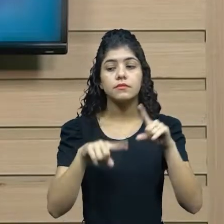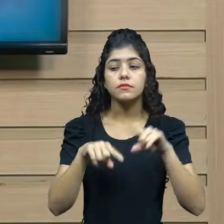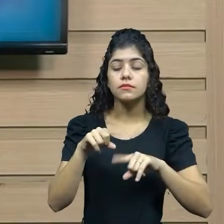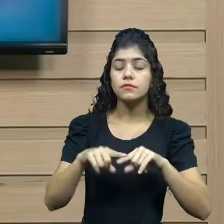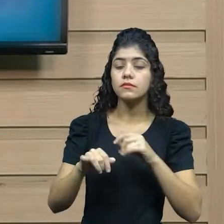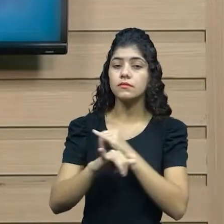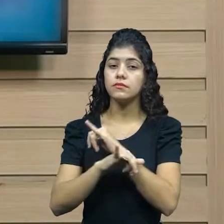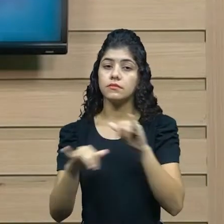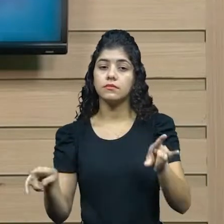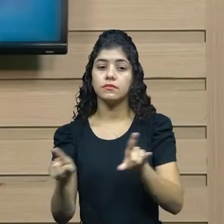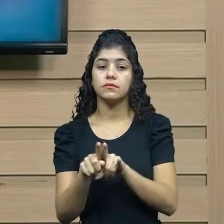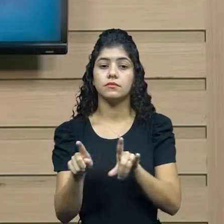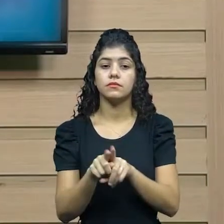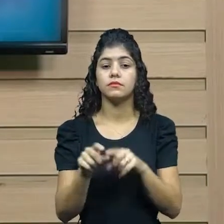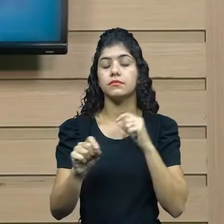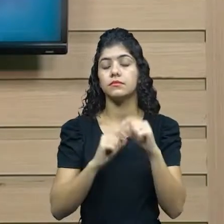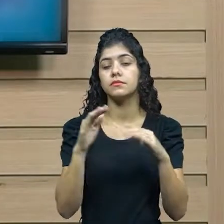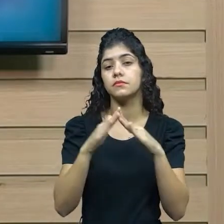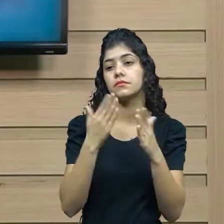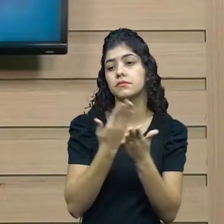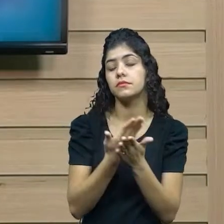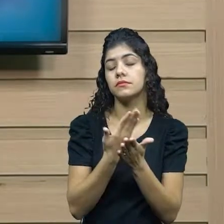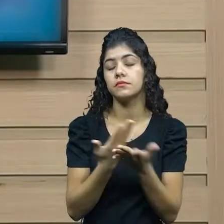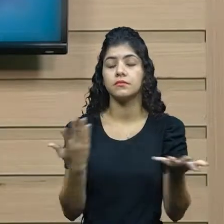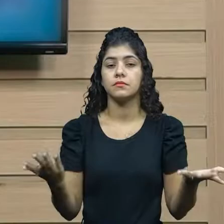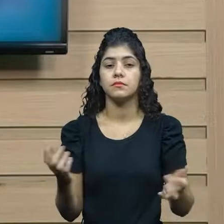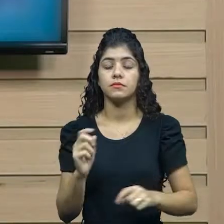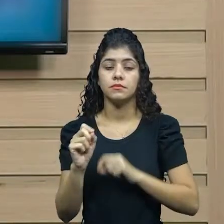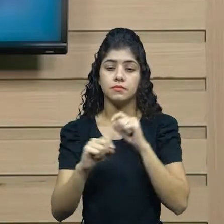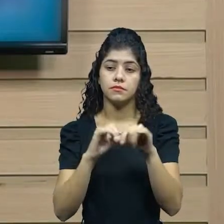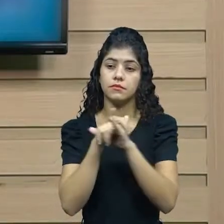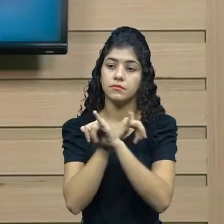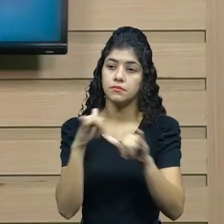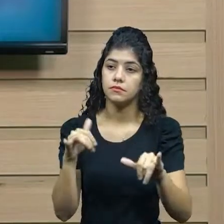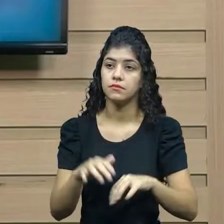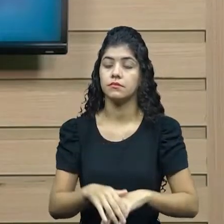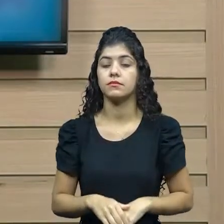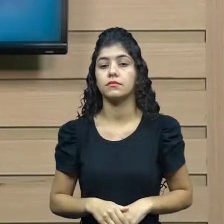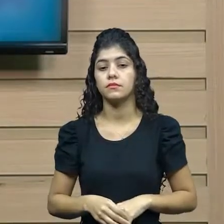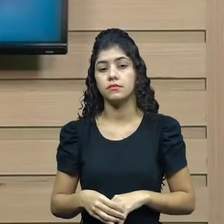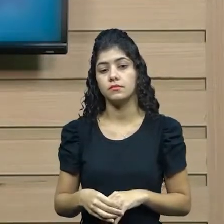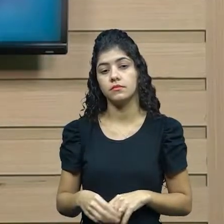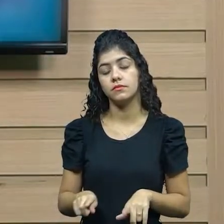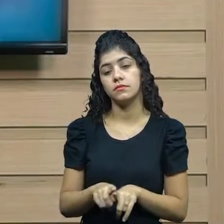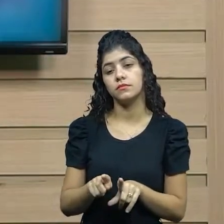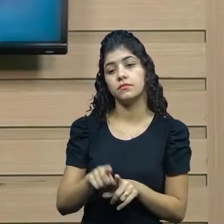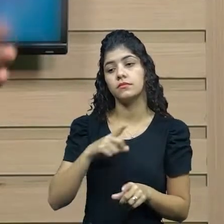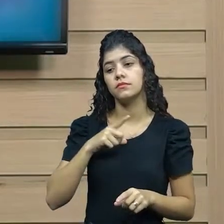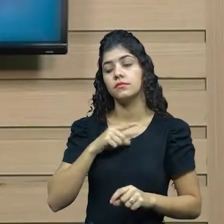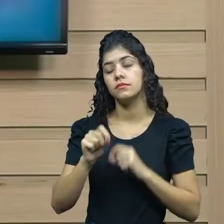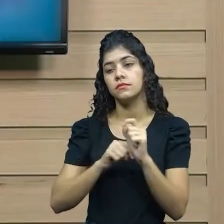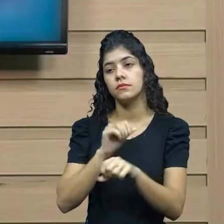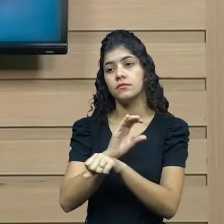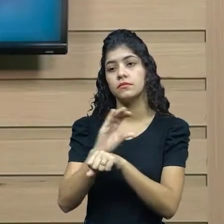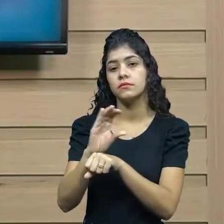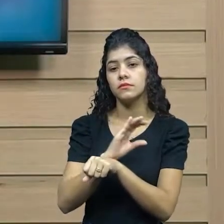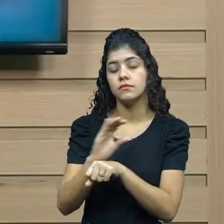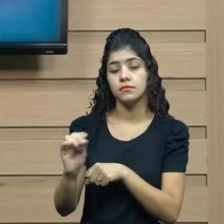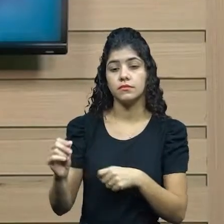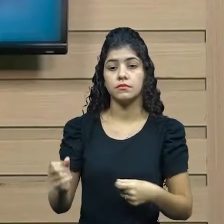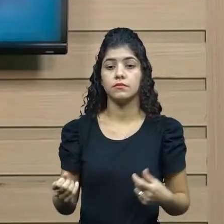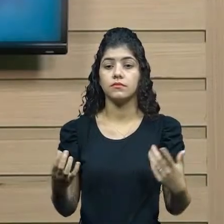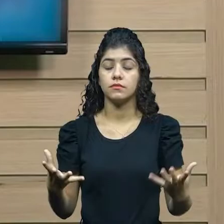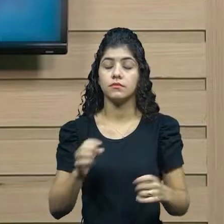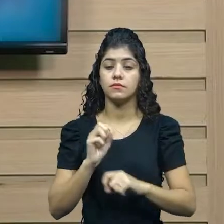com relação a escolas, tá bom? É o marketing de informação, você está vendendo um curso, está vendendo, então nesse caso